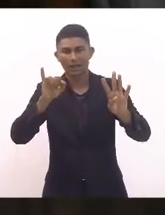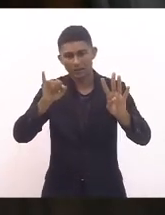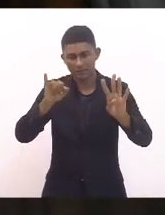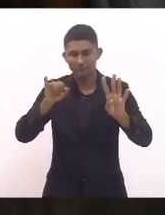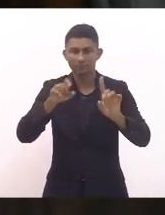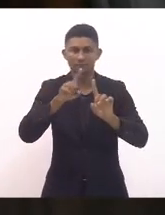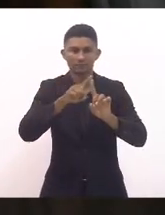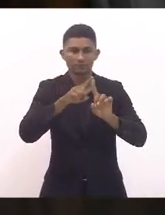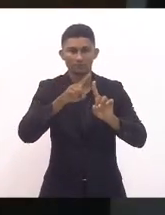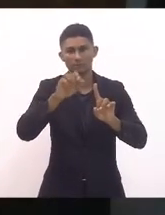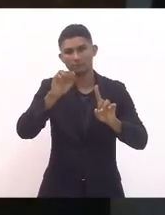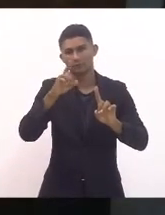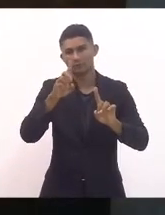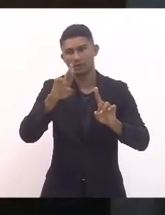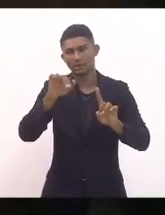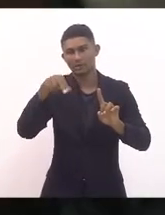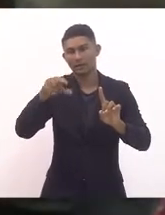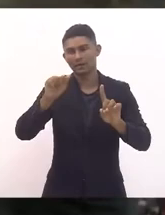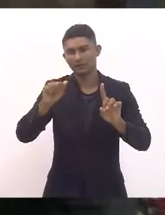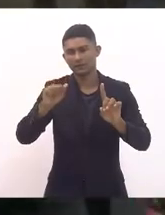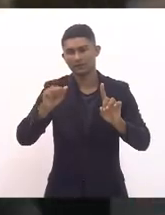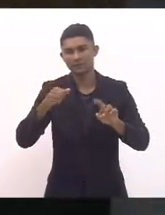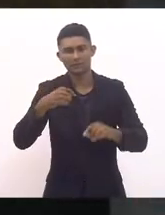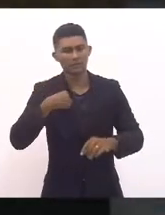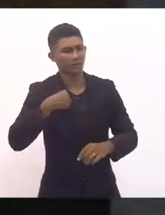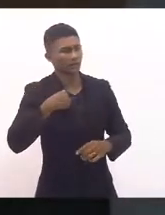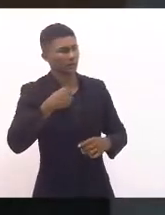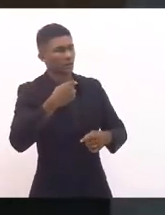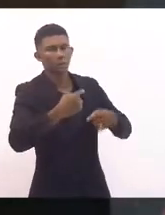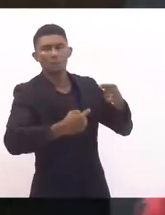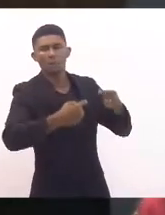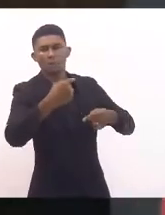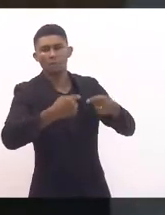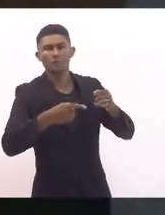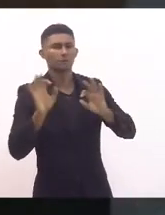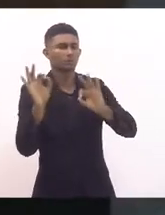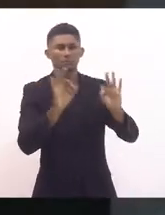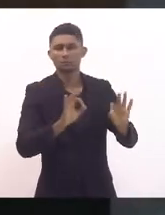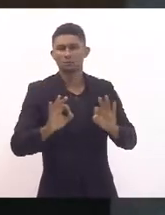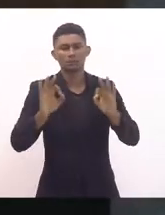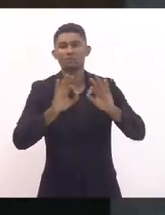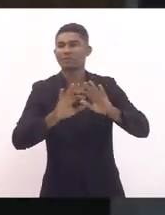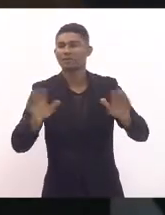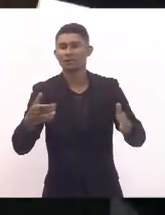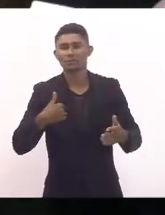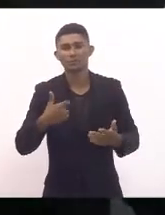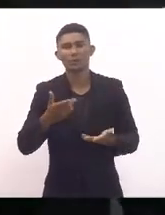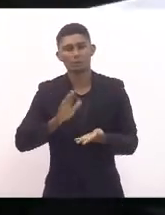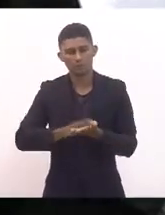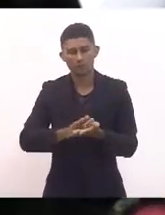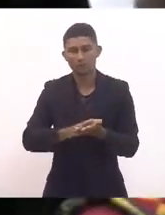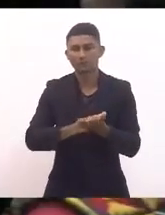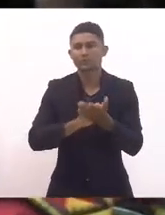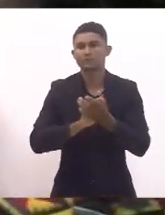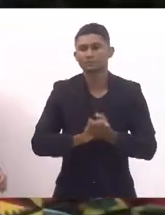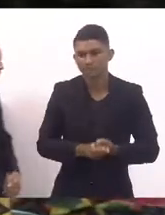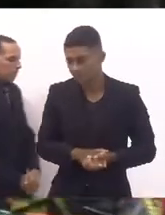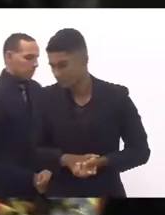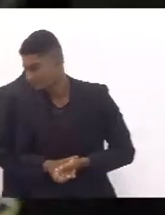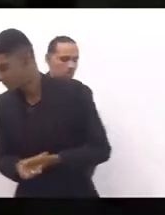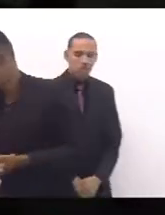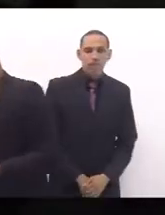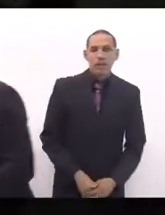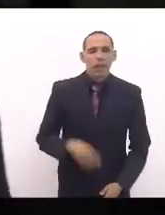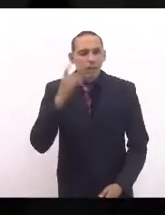Adriana Baltazar. Presidente Chazu, eu não quero discutir, não, presidente. Eu quero parabenizar deputada Zeidan,